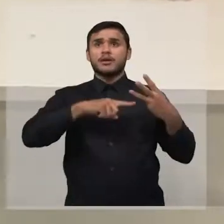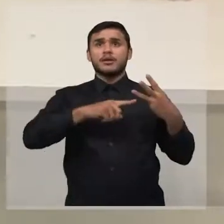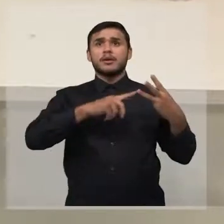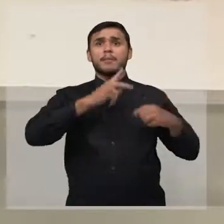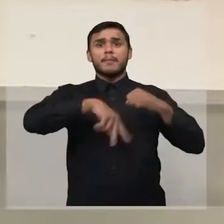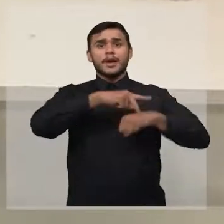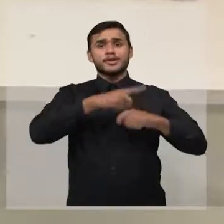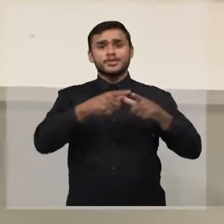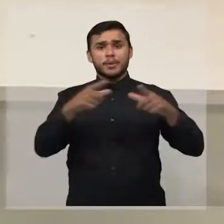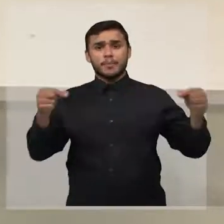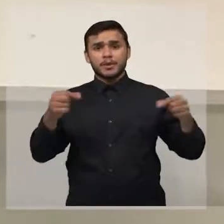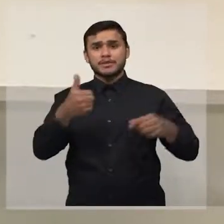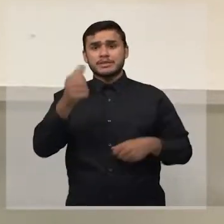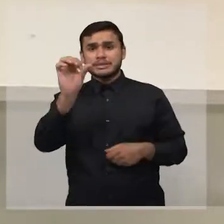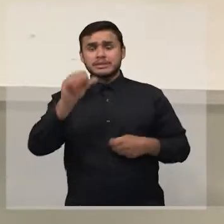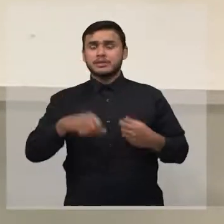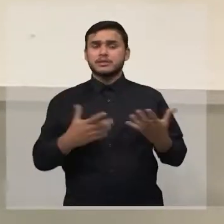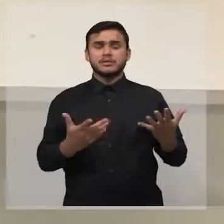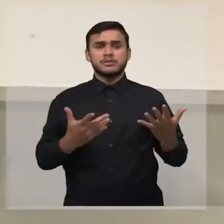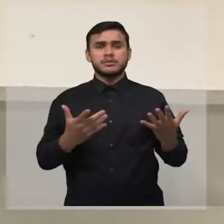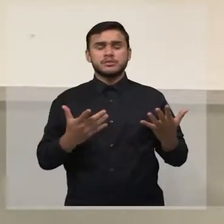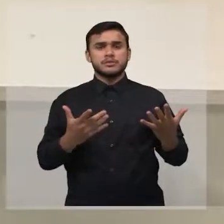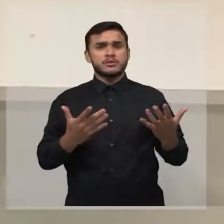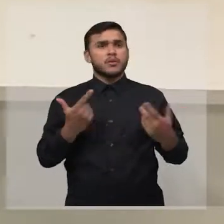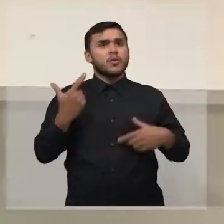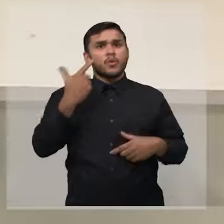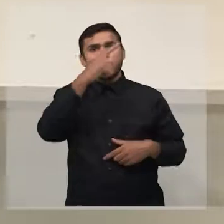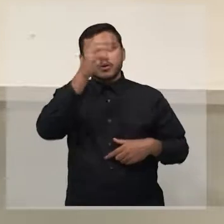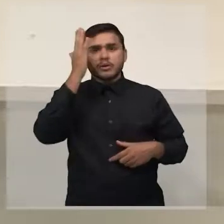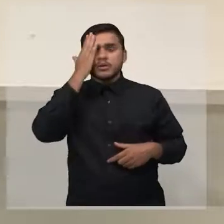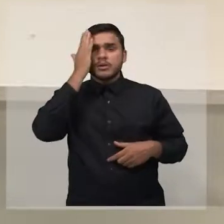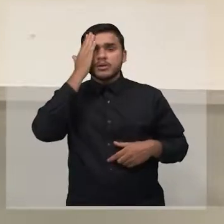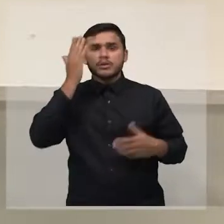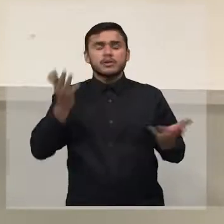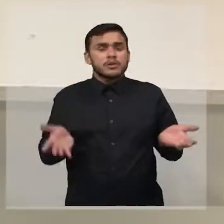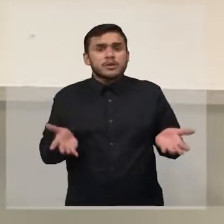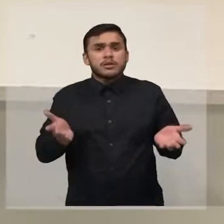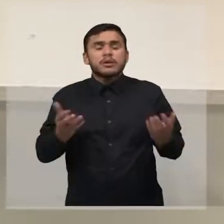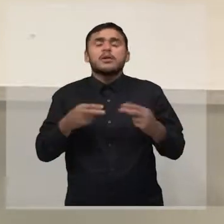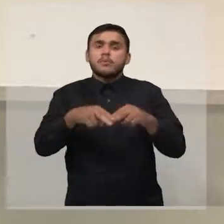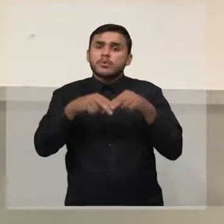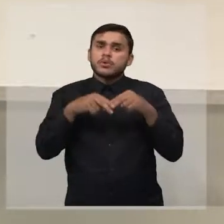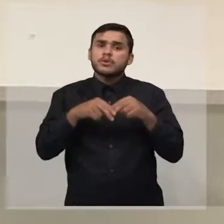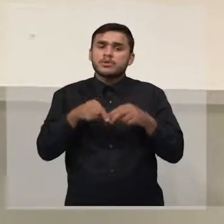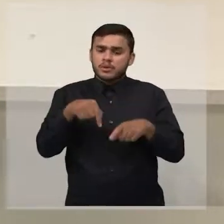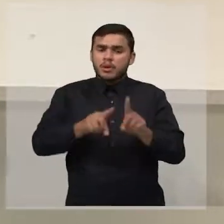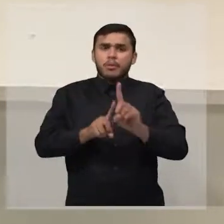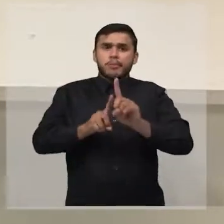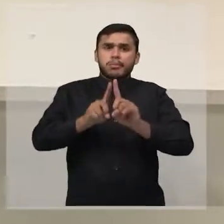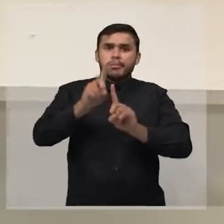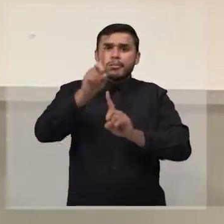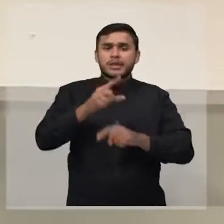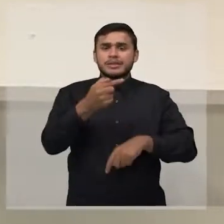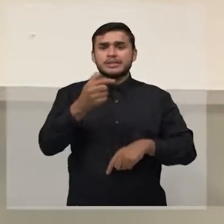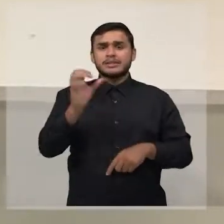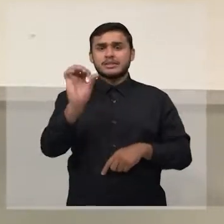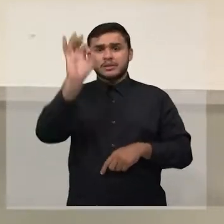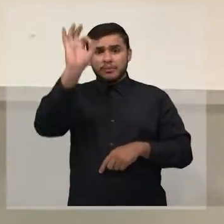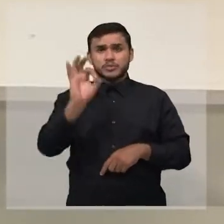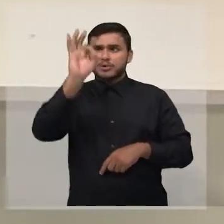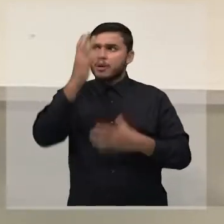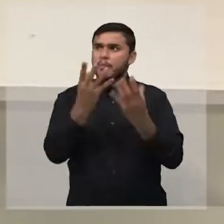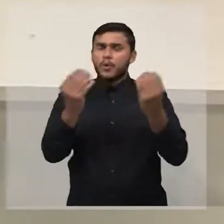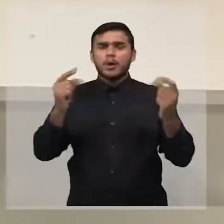Japão e na Escócia. Só em São Paulo, no primeiro trimestre deste ano, aumentou em 76% o número de casos